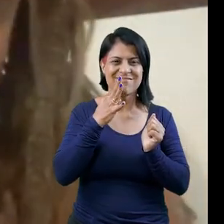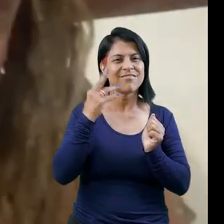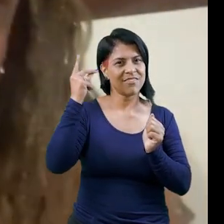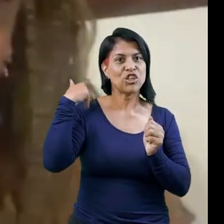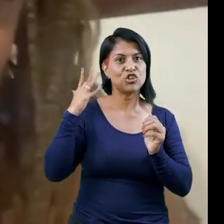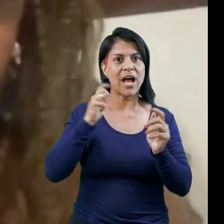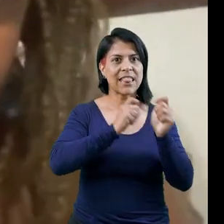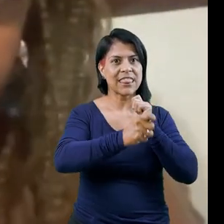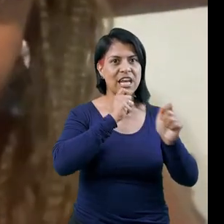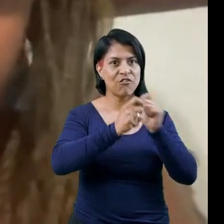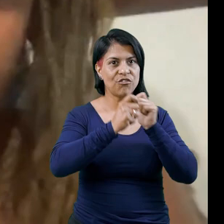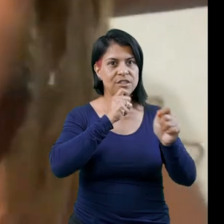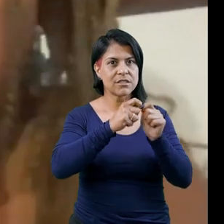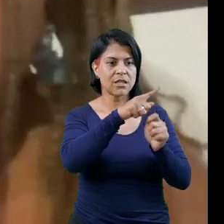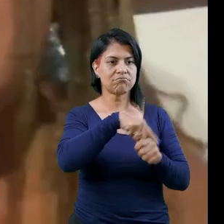Jô Soares